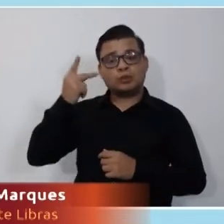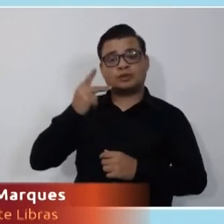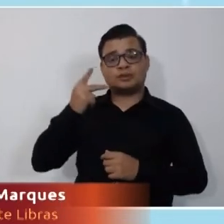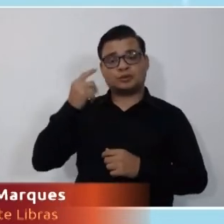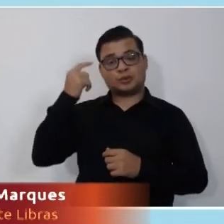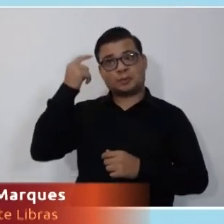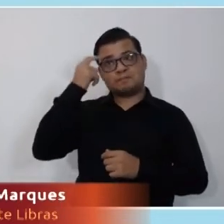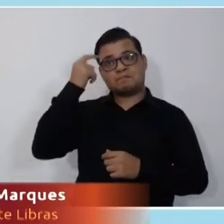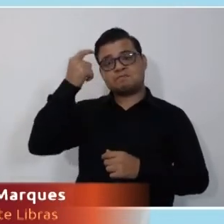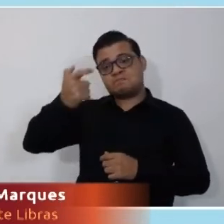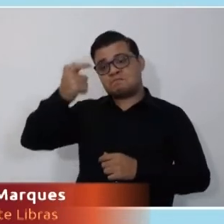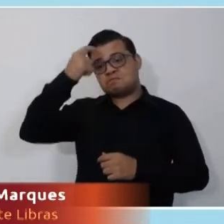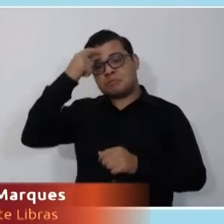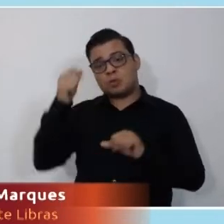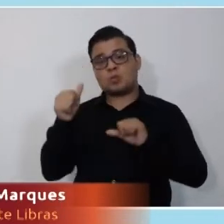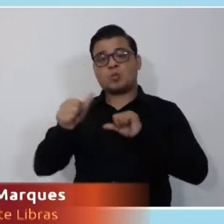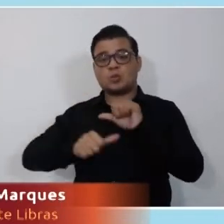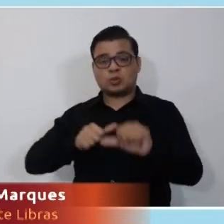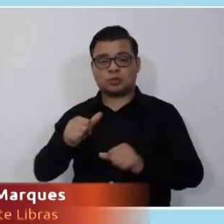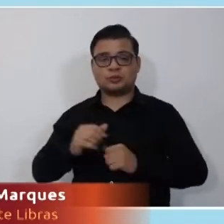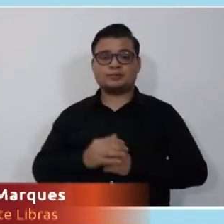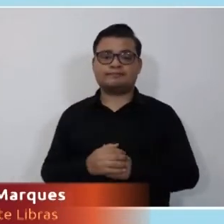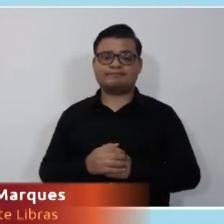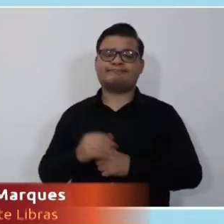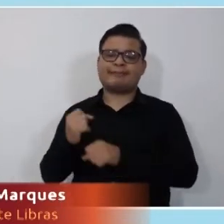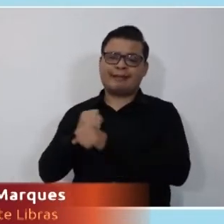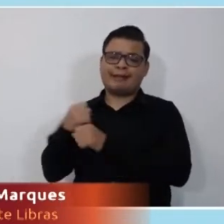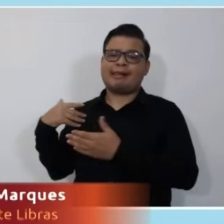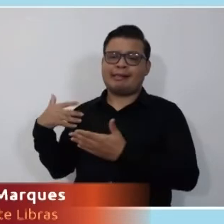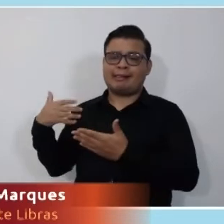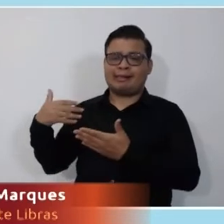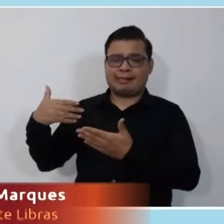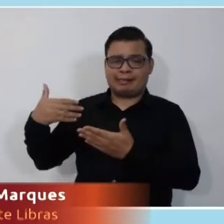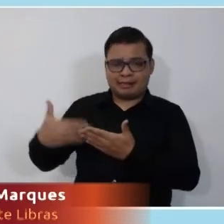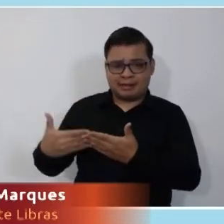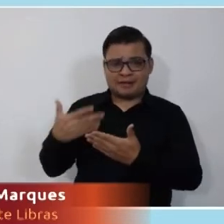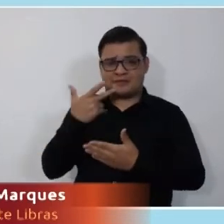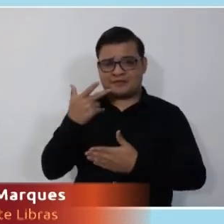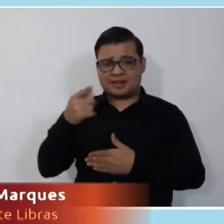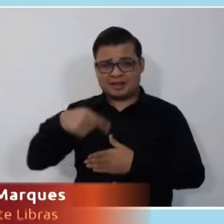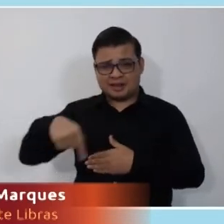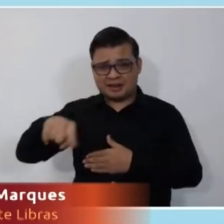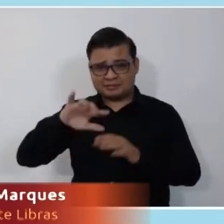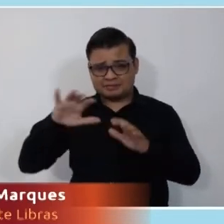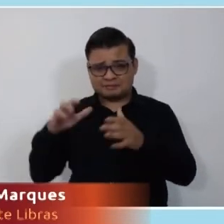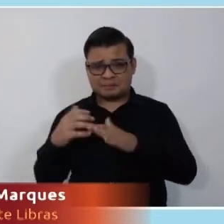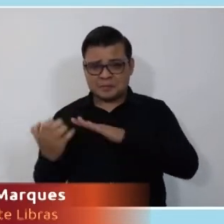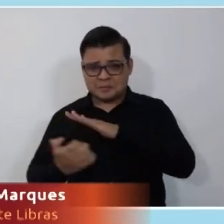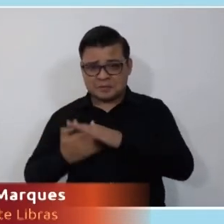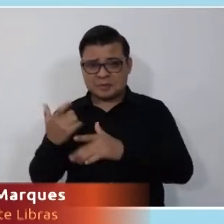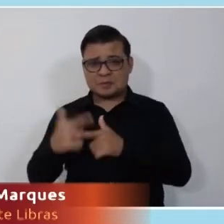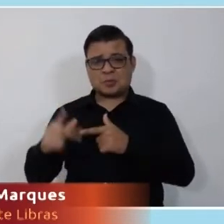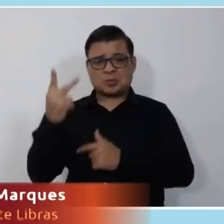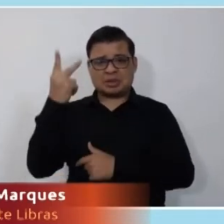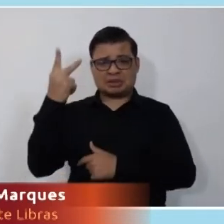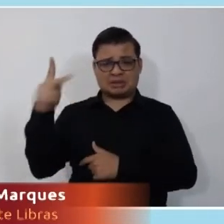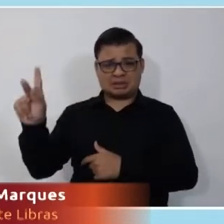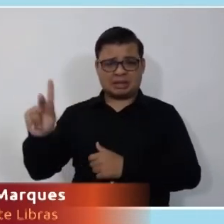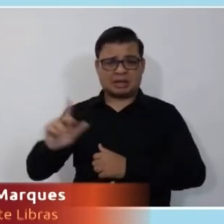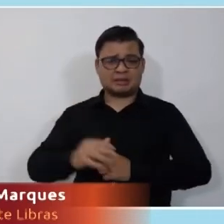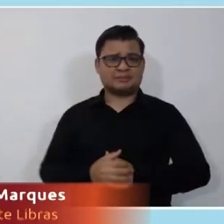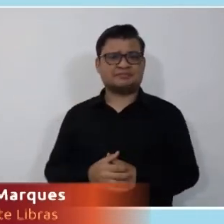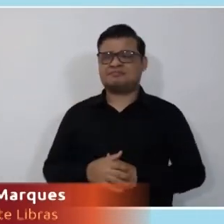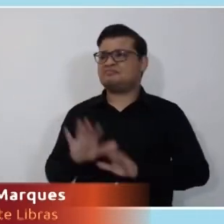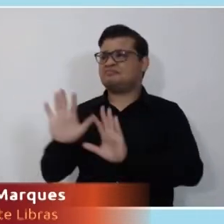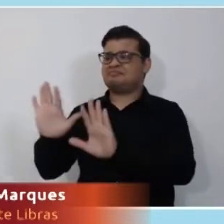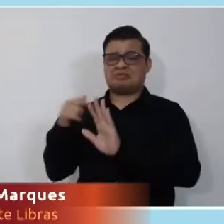últimas décadas, os governos e governantes só diziam o seguinte: esse é problema lá dos empresários. Esse é problema de empresário de ônibus, deixa isso para